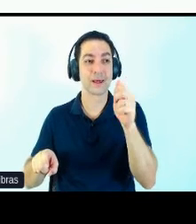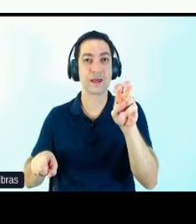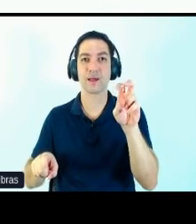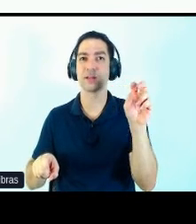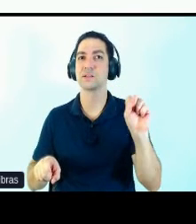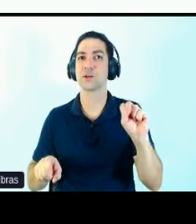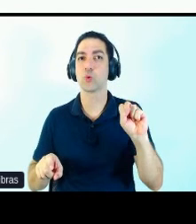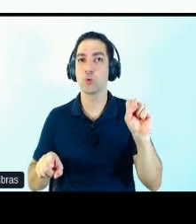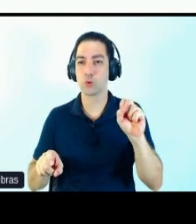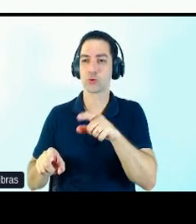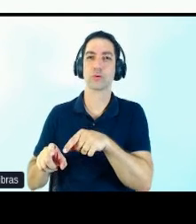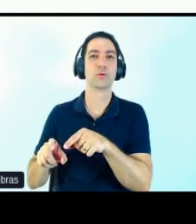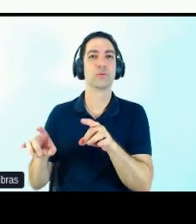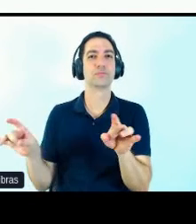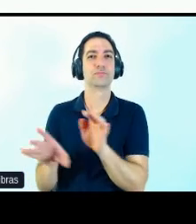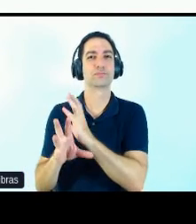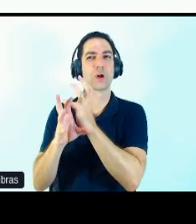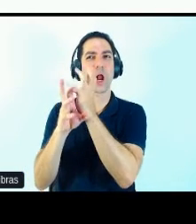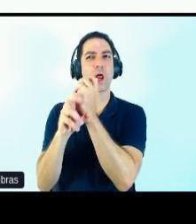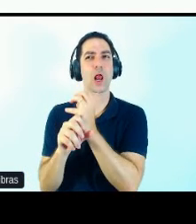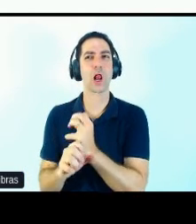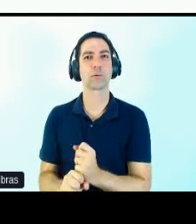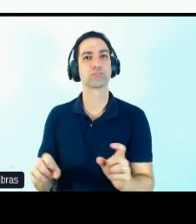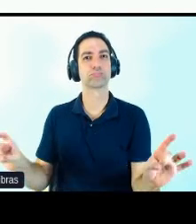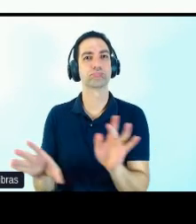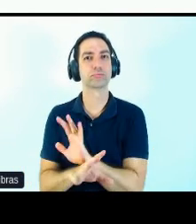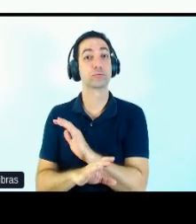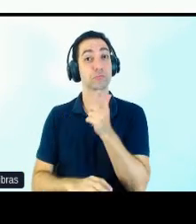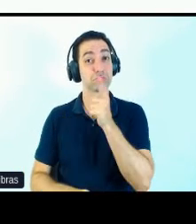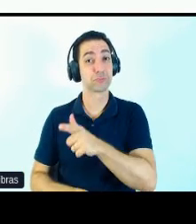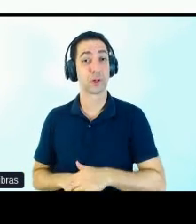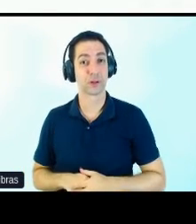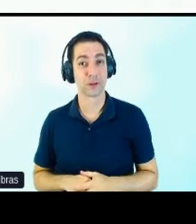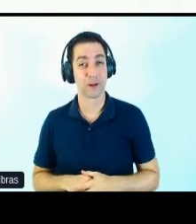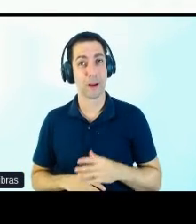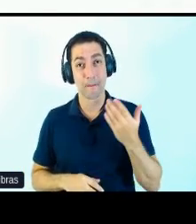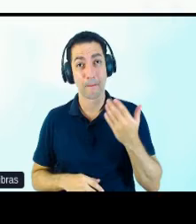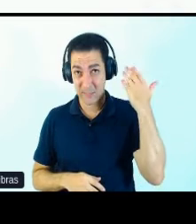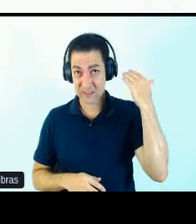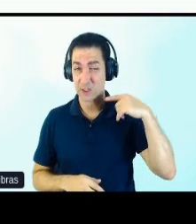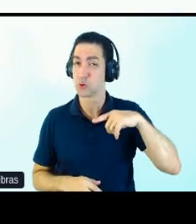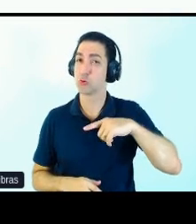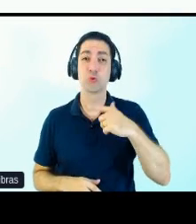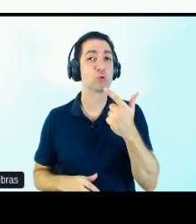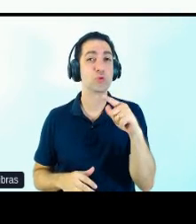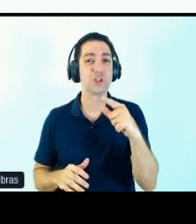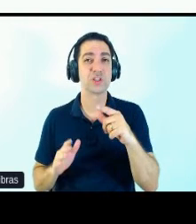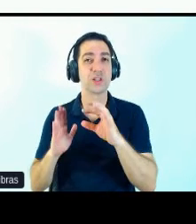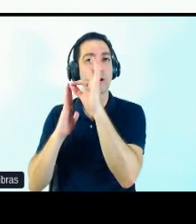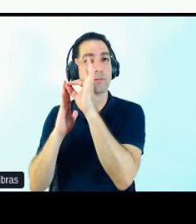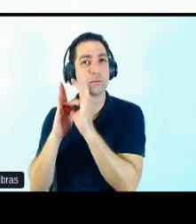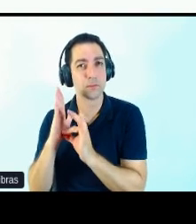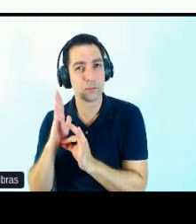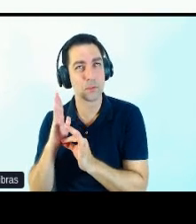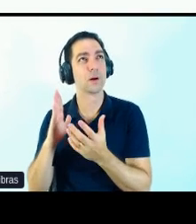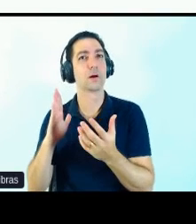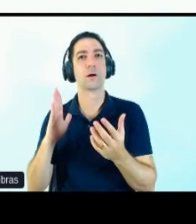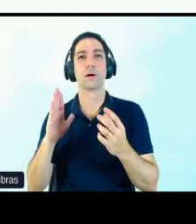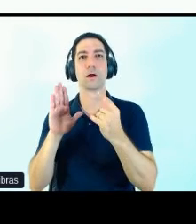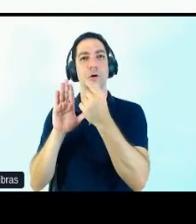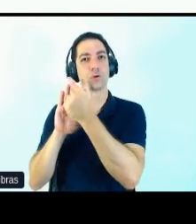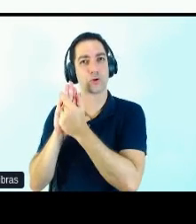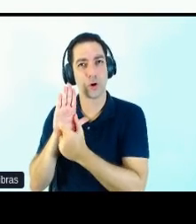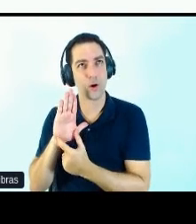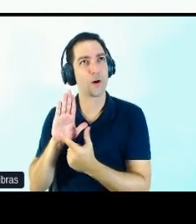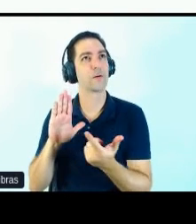numa época onde não existia linguagem de programação, software ou sistema operacional. E até